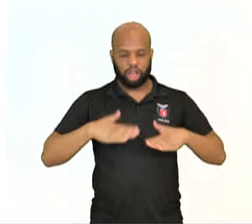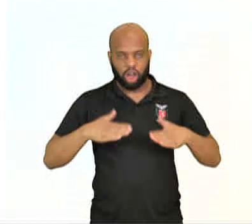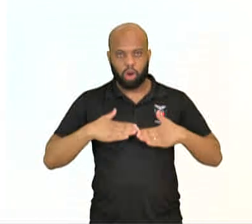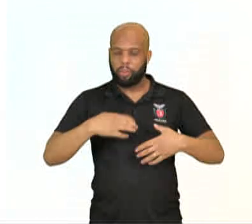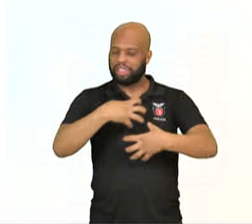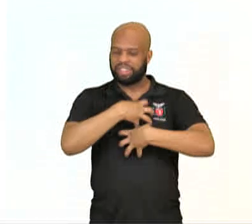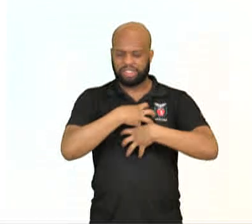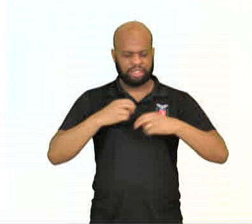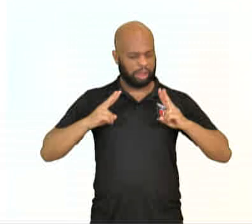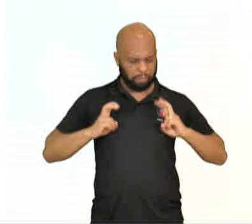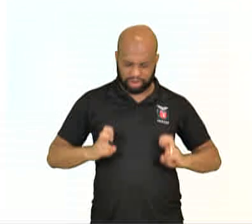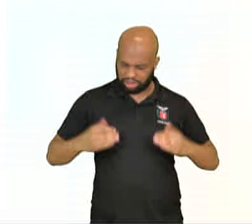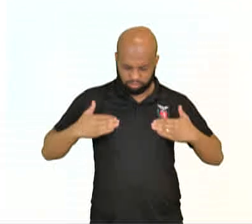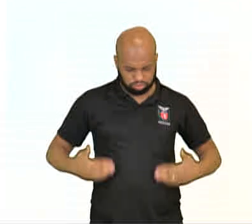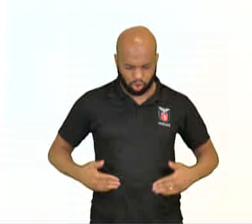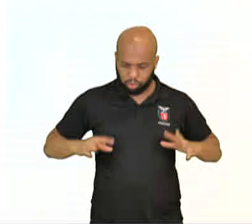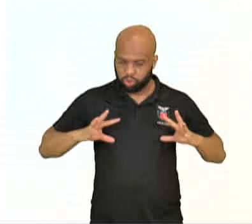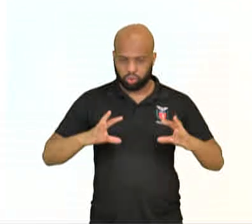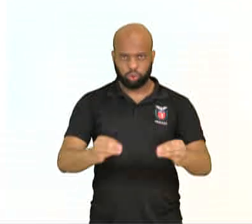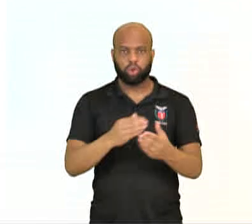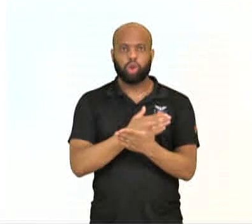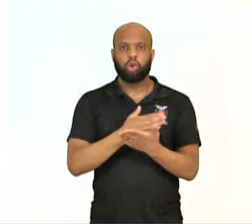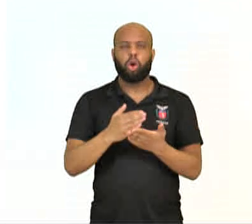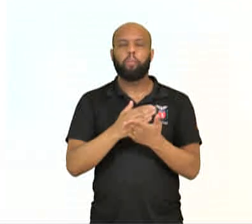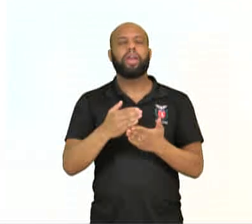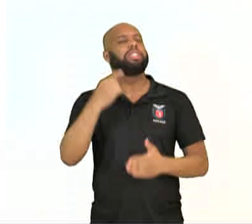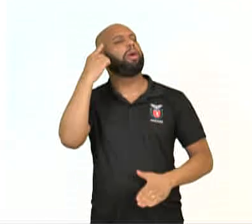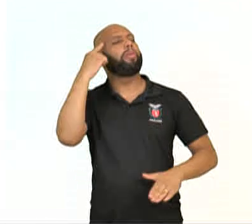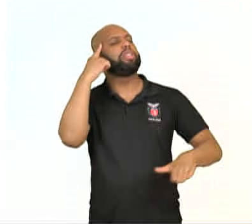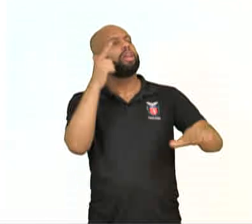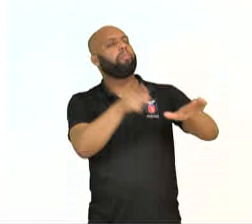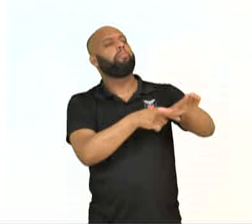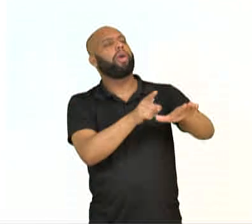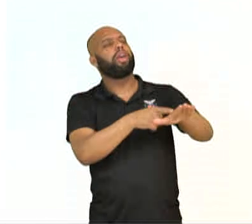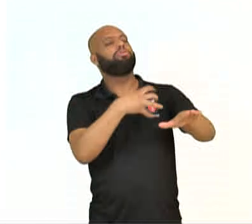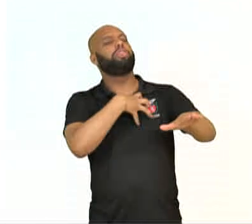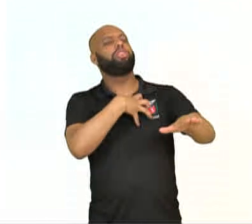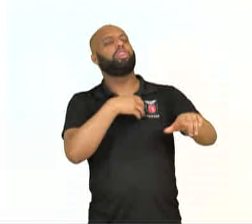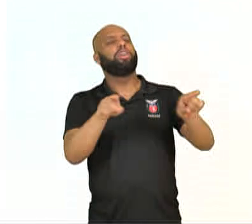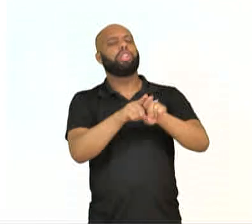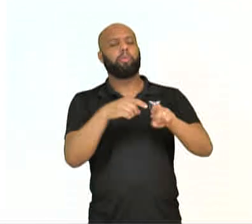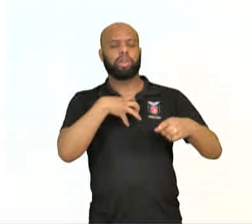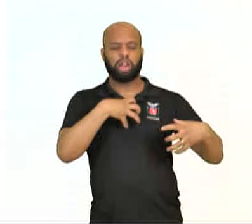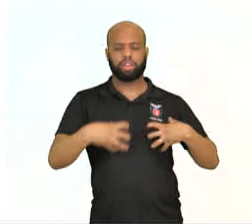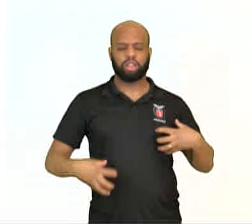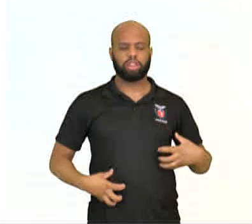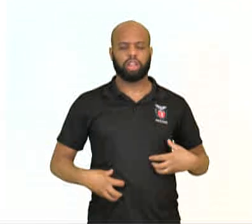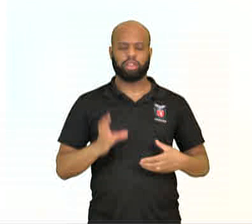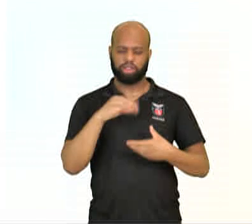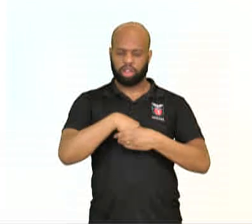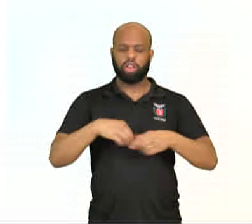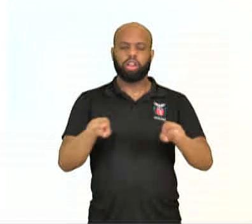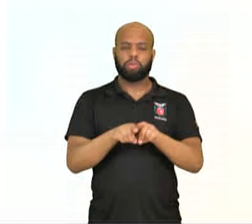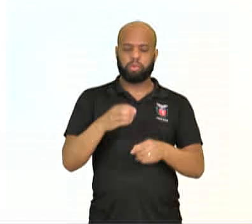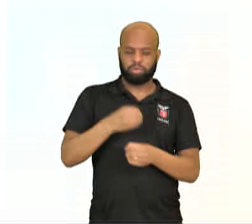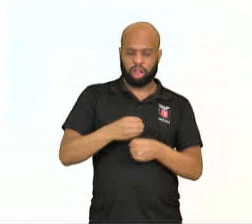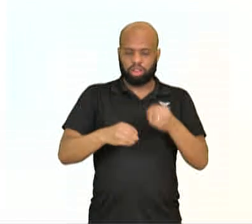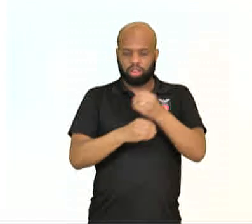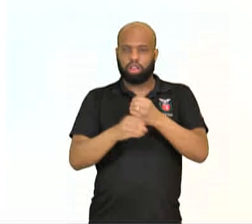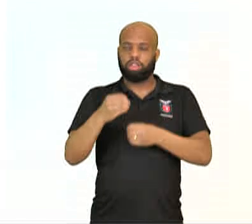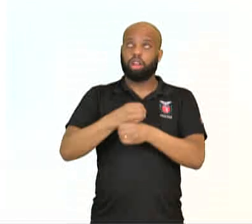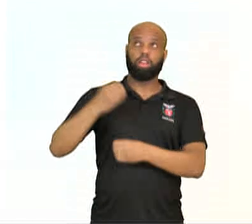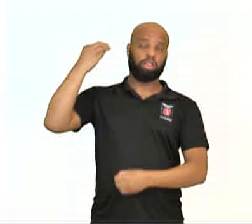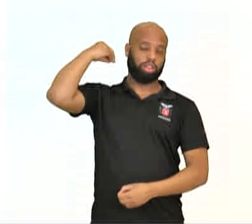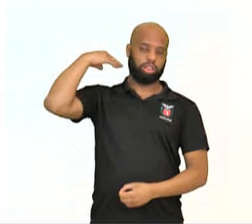partes do corpo em separado. Comece pelos pés, pernas, órgãos internos, coluna vertebral,